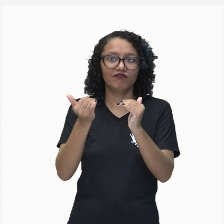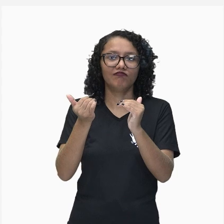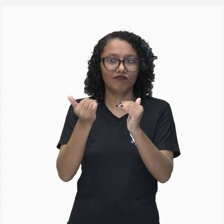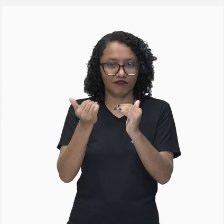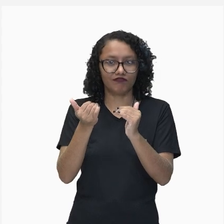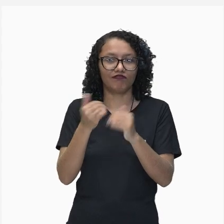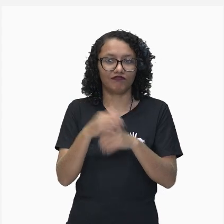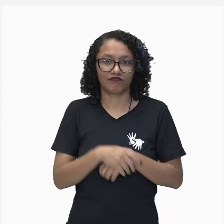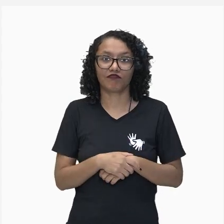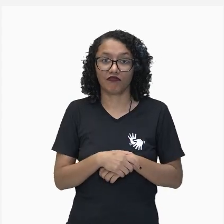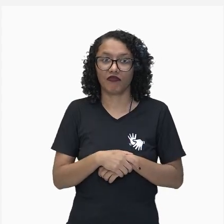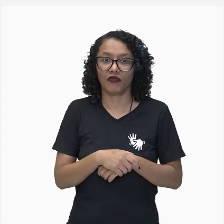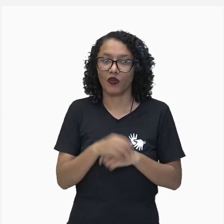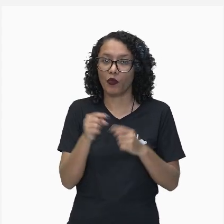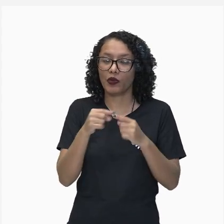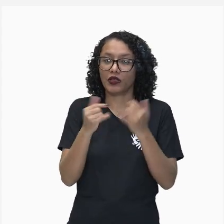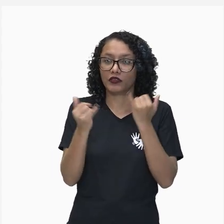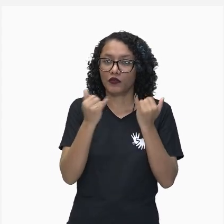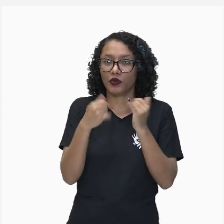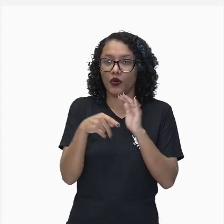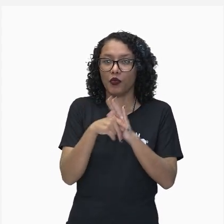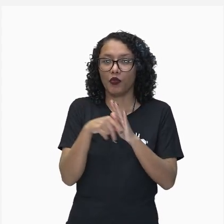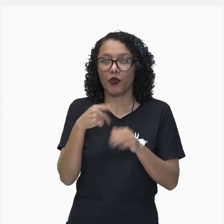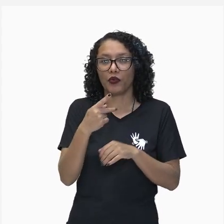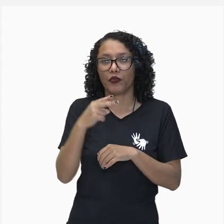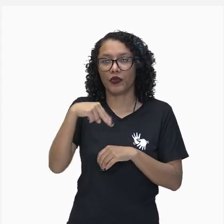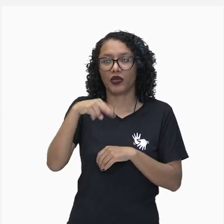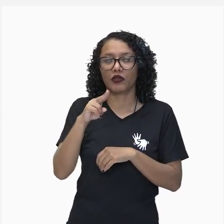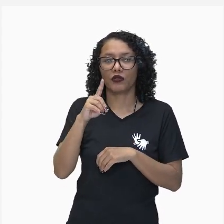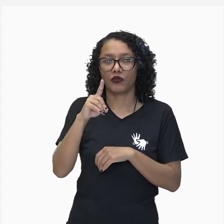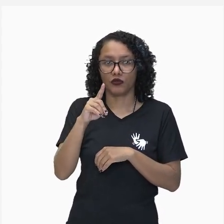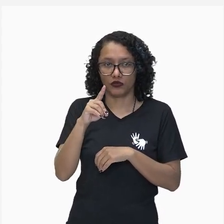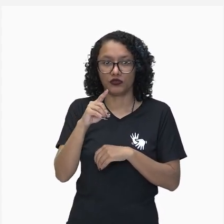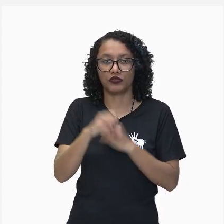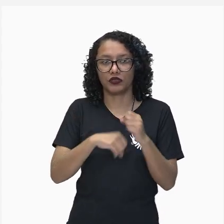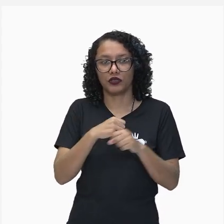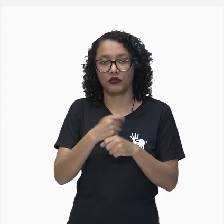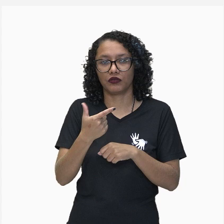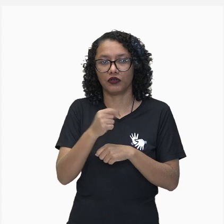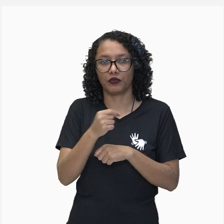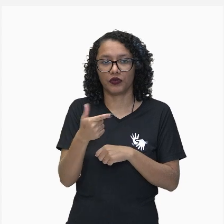o PNUD no ano de 2022, vai estar aí com